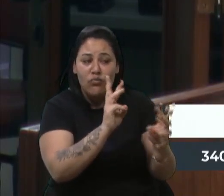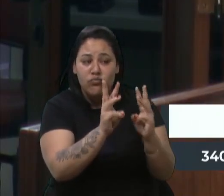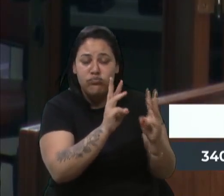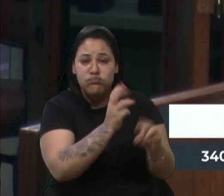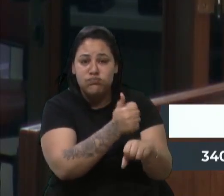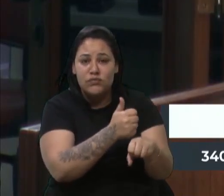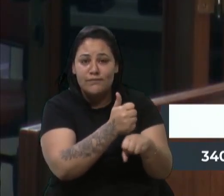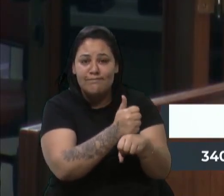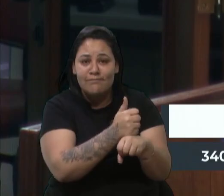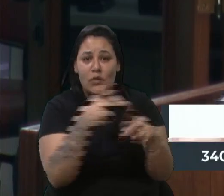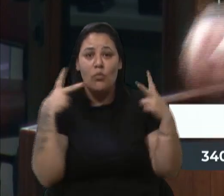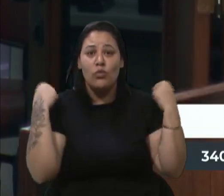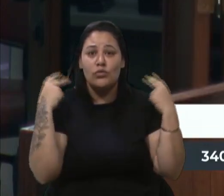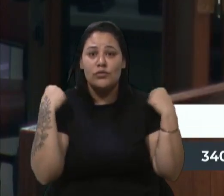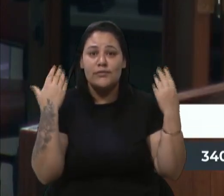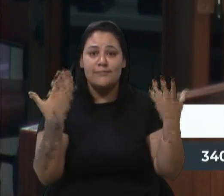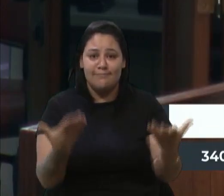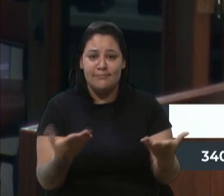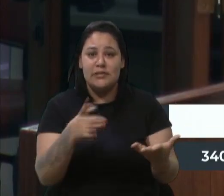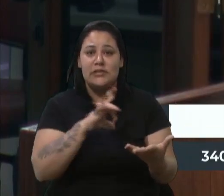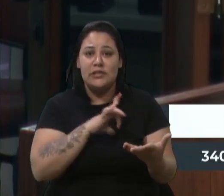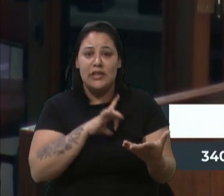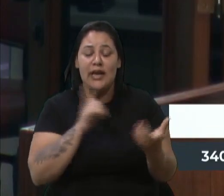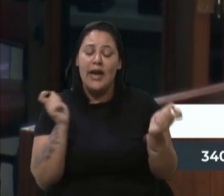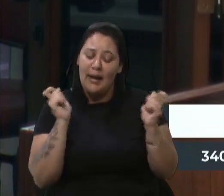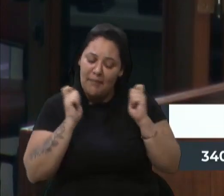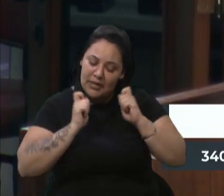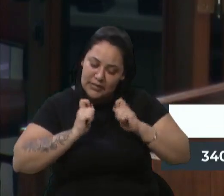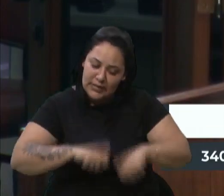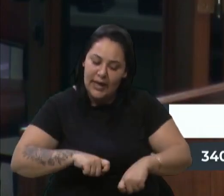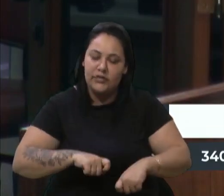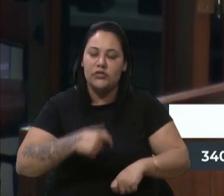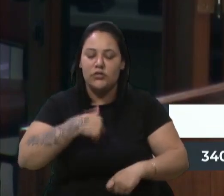colegas motoristas que estão aqui e que têm competência para isso e